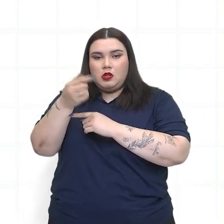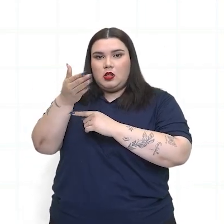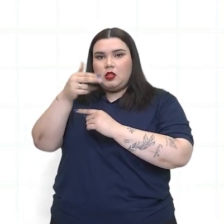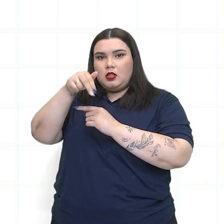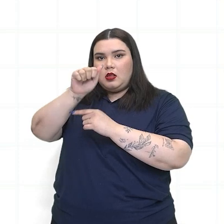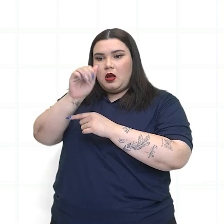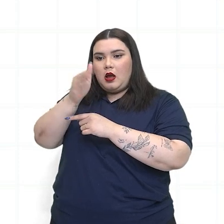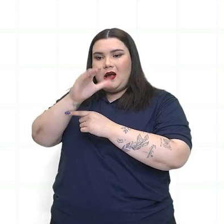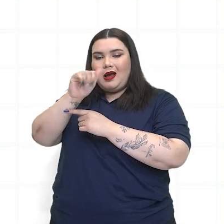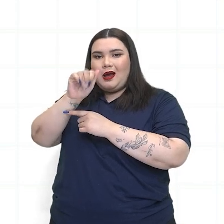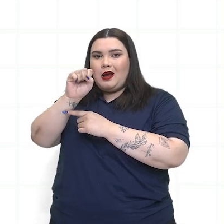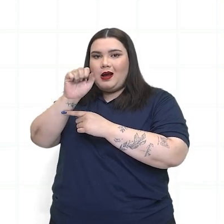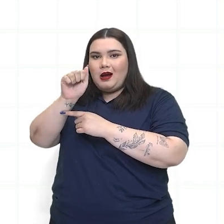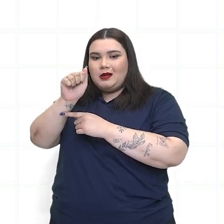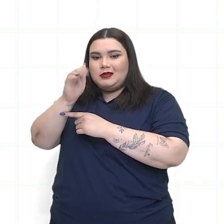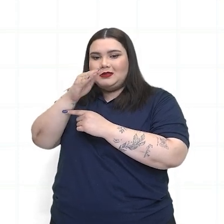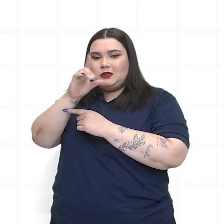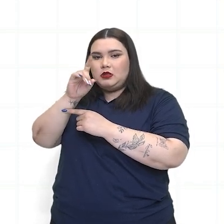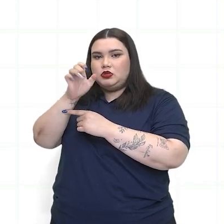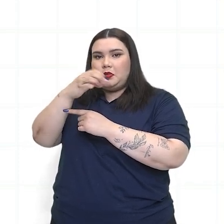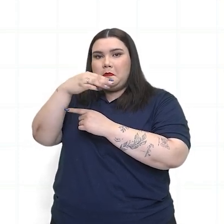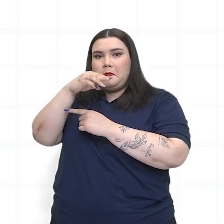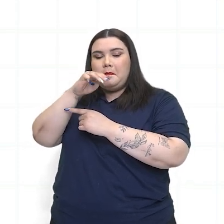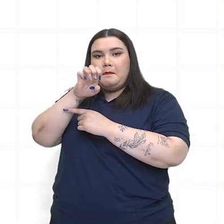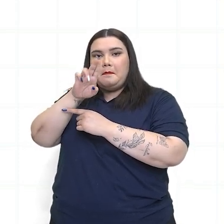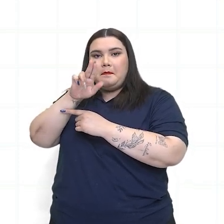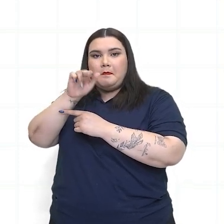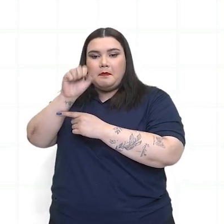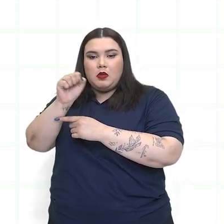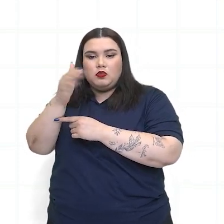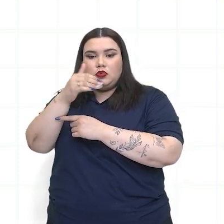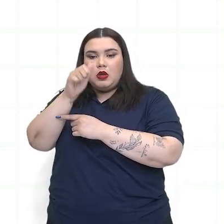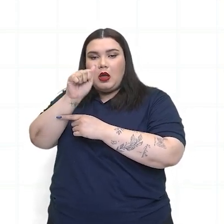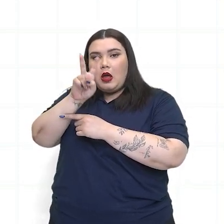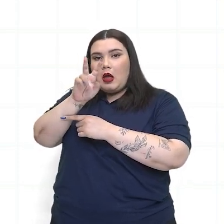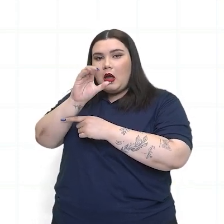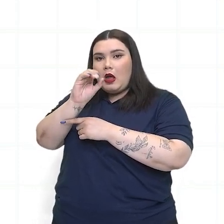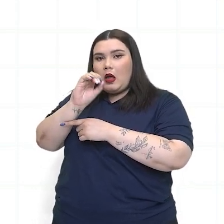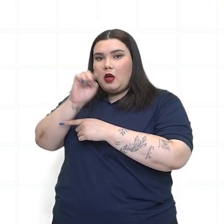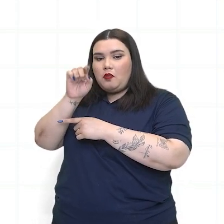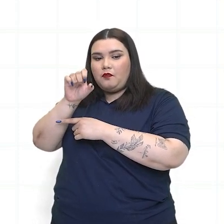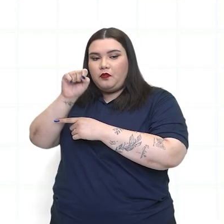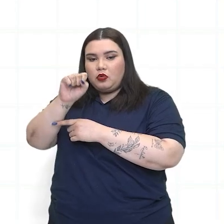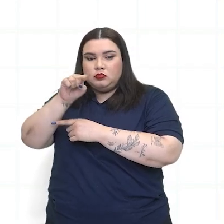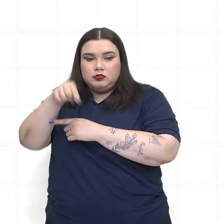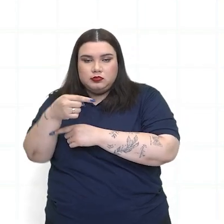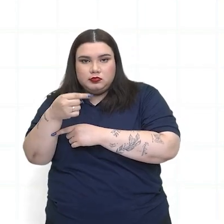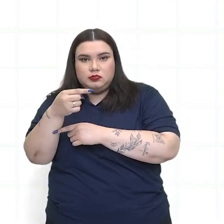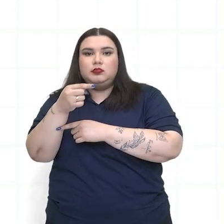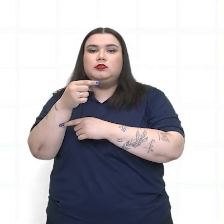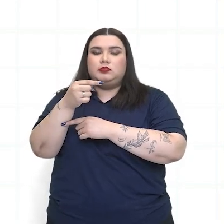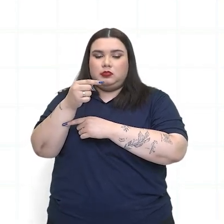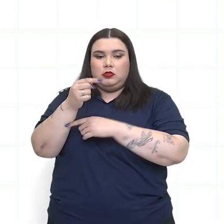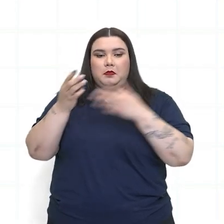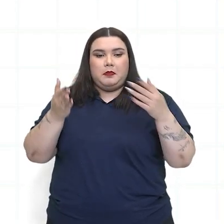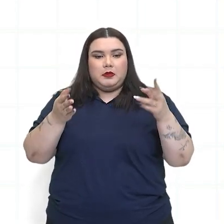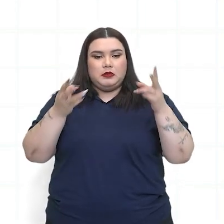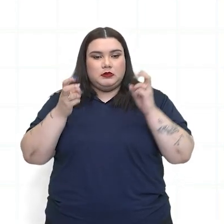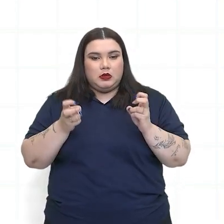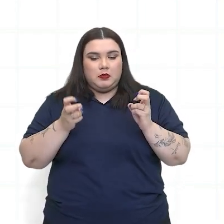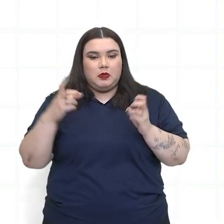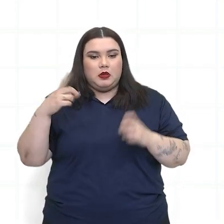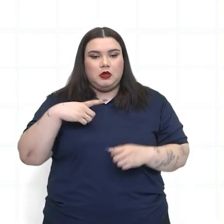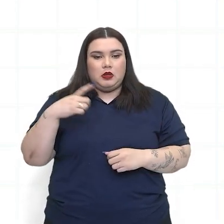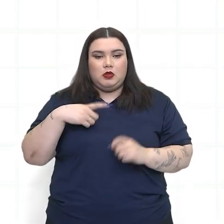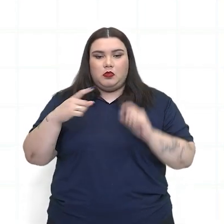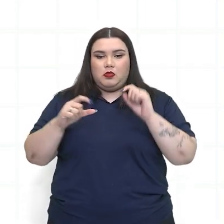se reúne. Observe que aqui eu tenho, na verdade, 2 adjuntos adverbiais. Eu tenho todos os